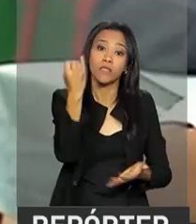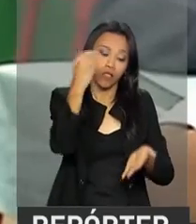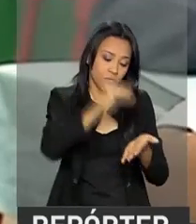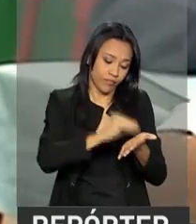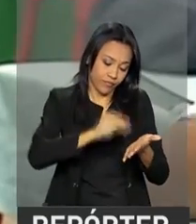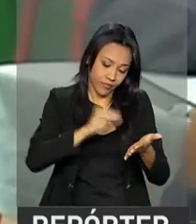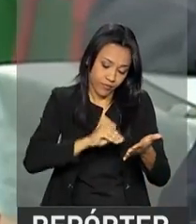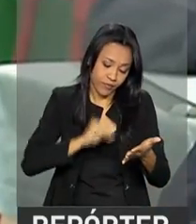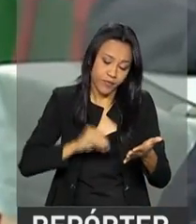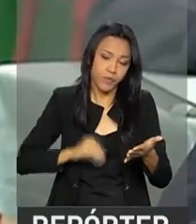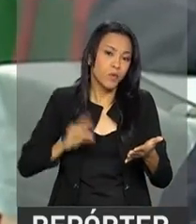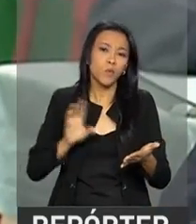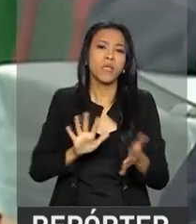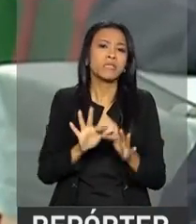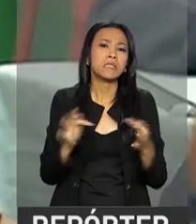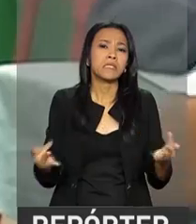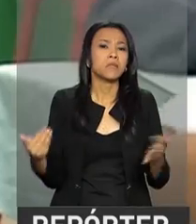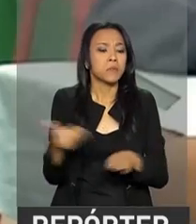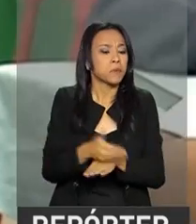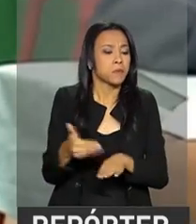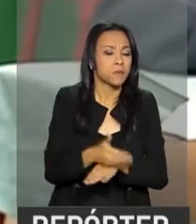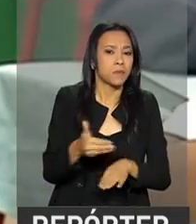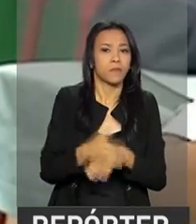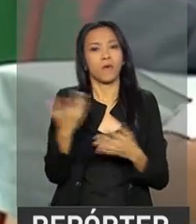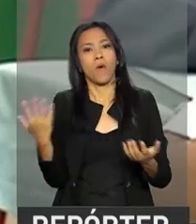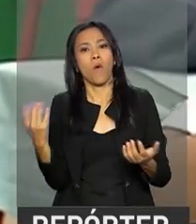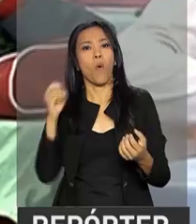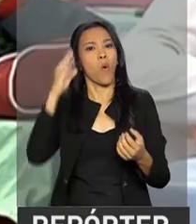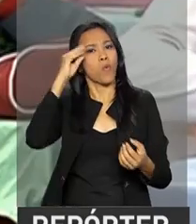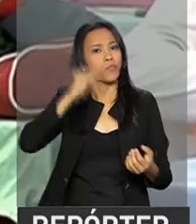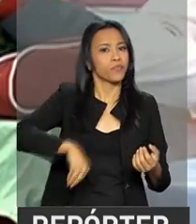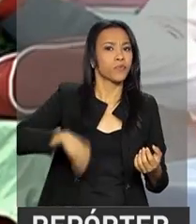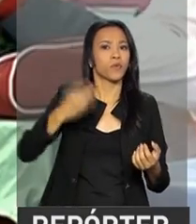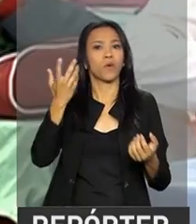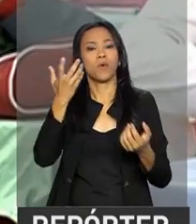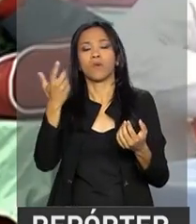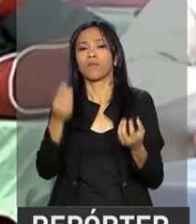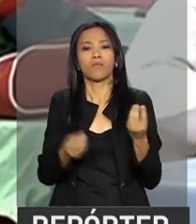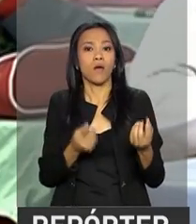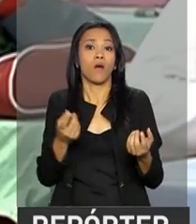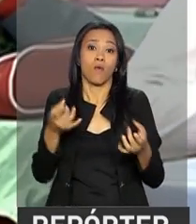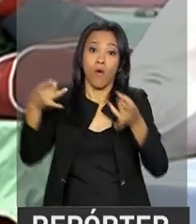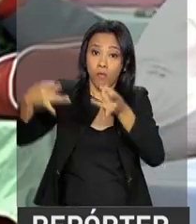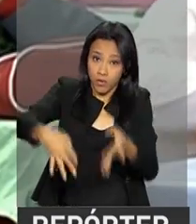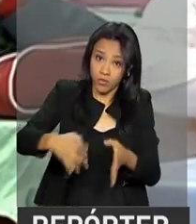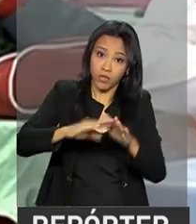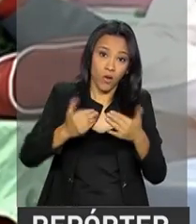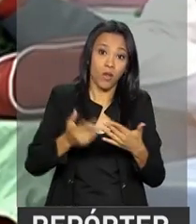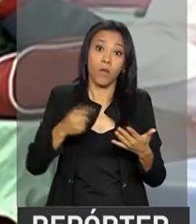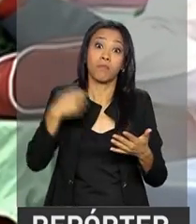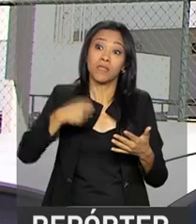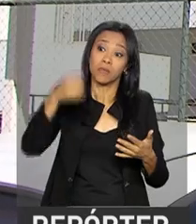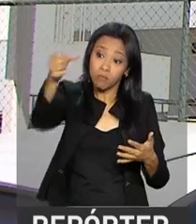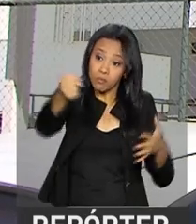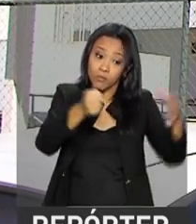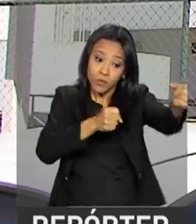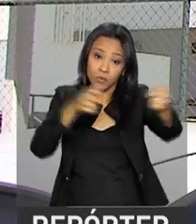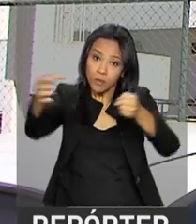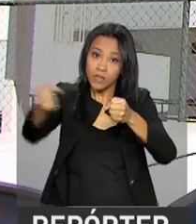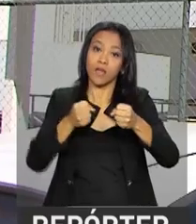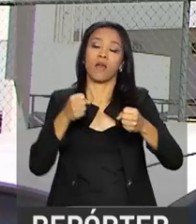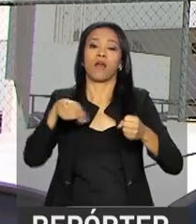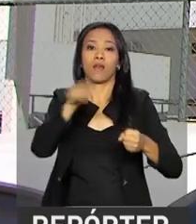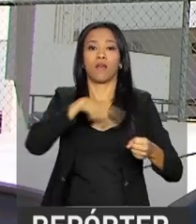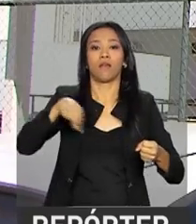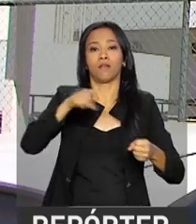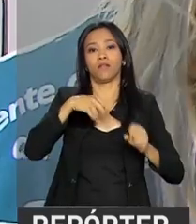que não é simplesmente uma frequência, uma ausência, uma evasão. É porque nós precisamos buscar esses alunos para a escola. A saúde